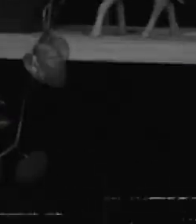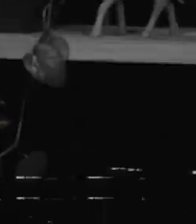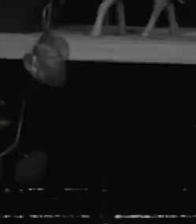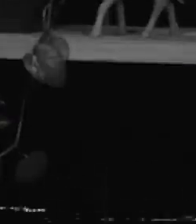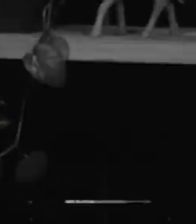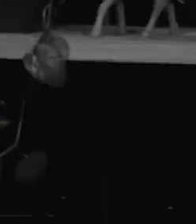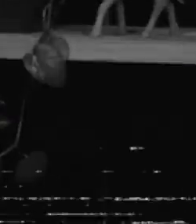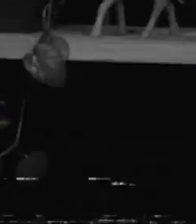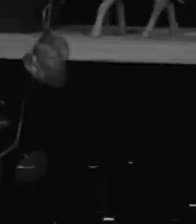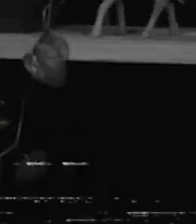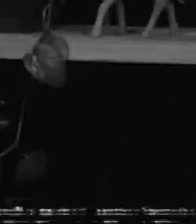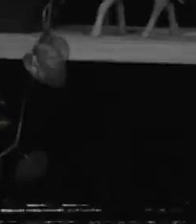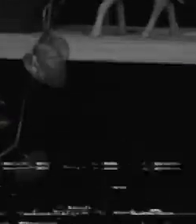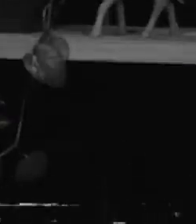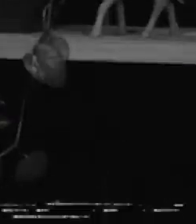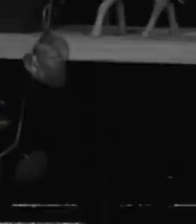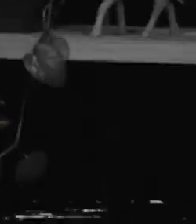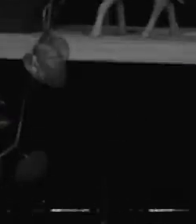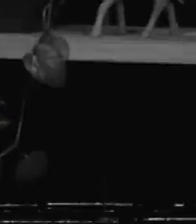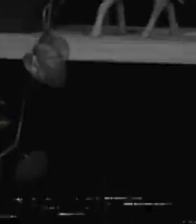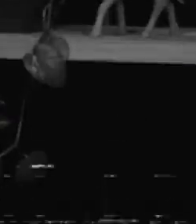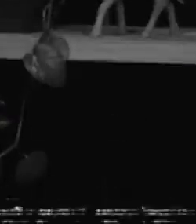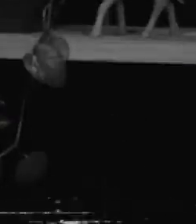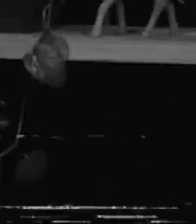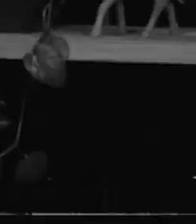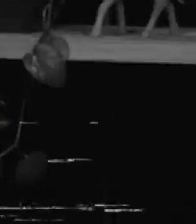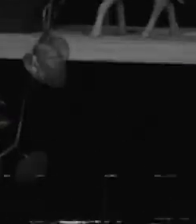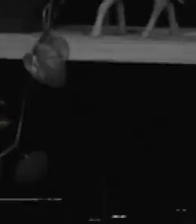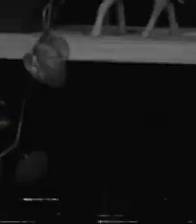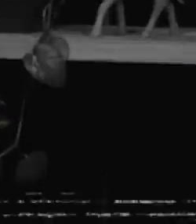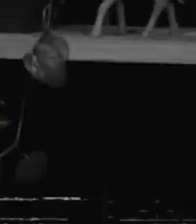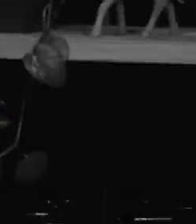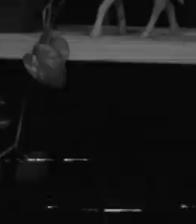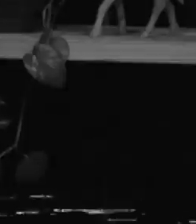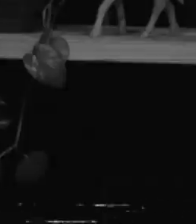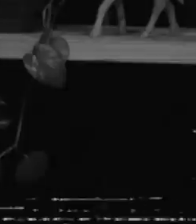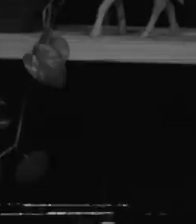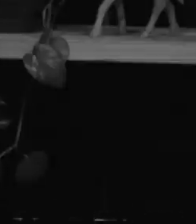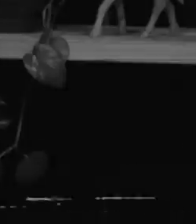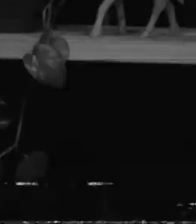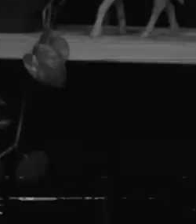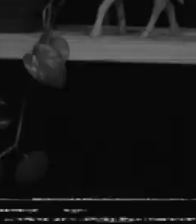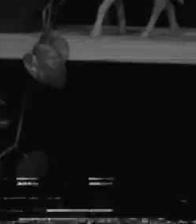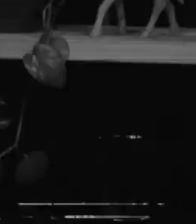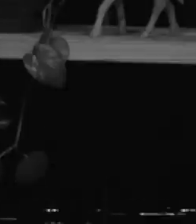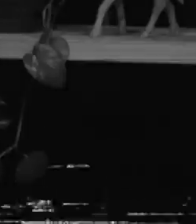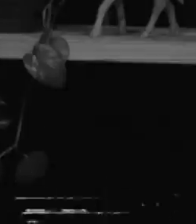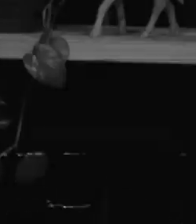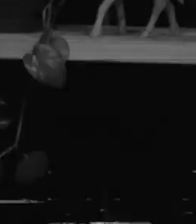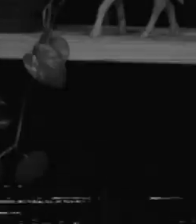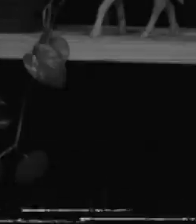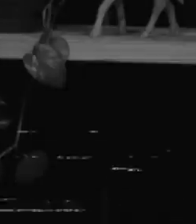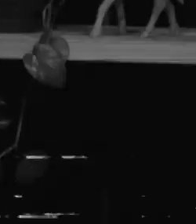para para aprendi com o João Kléber Porque é importante que eu vou falar aqui por isso que você parou ó a grande revelação é que você tem